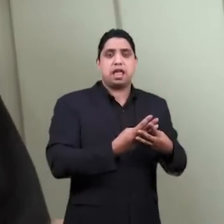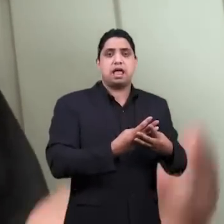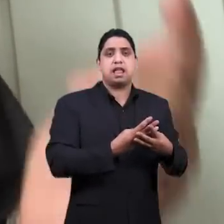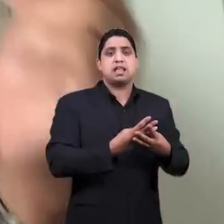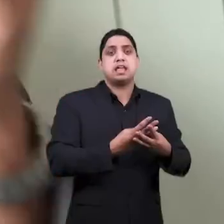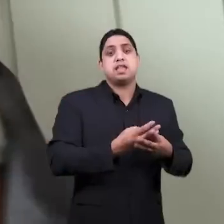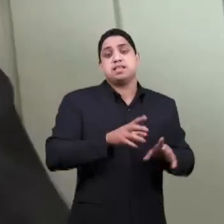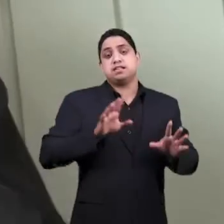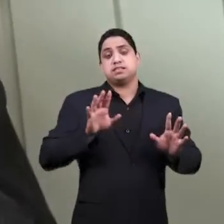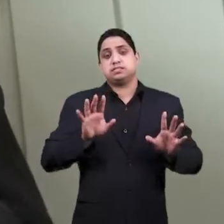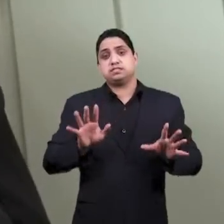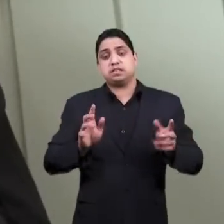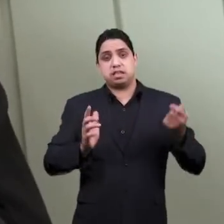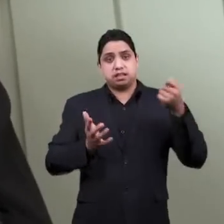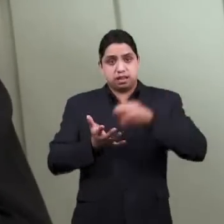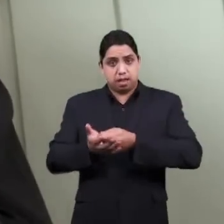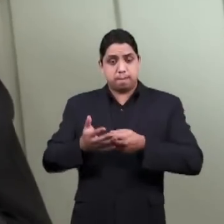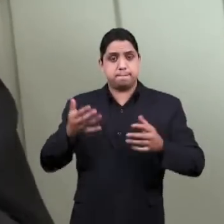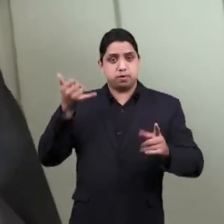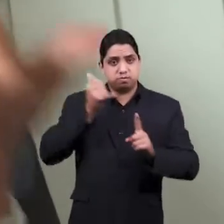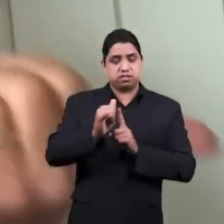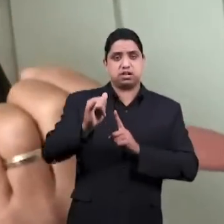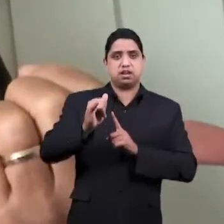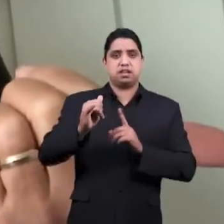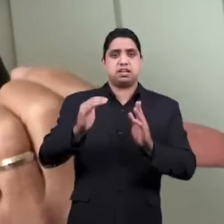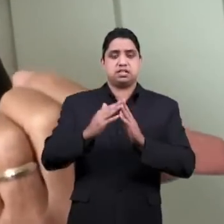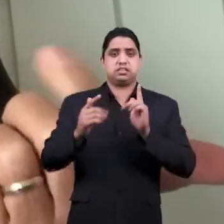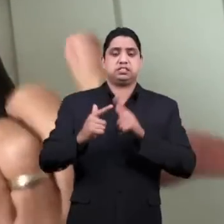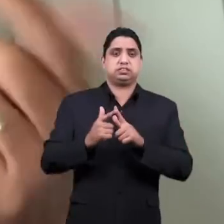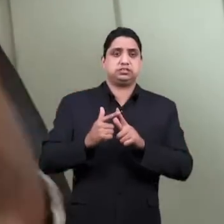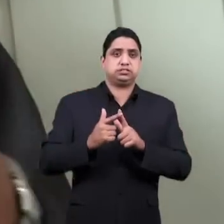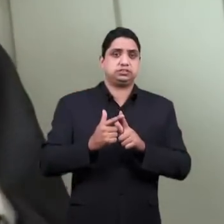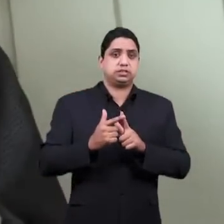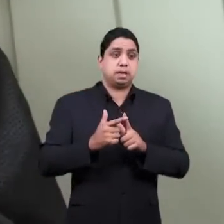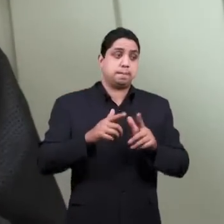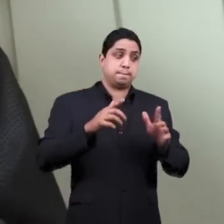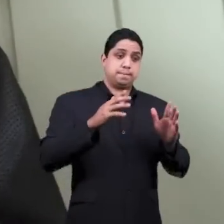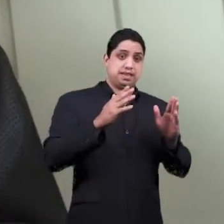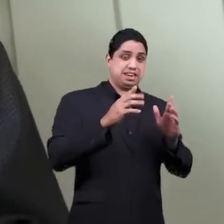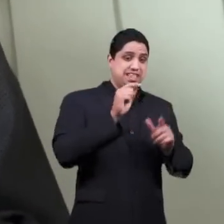aplicava profeticamente para a igreja. Para Israel era lei, mas para a